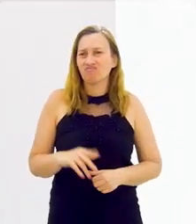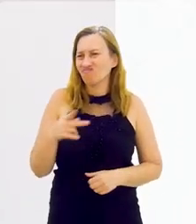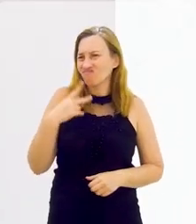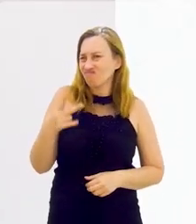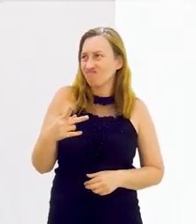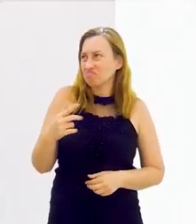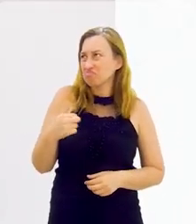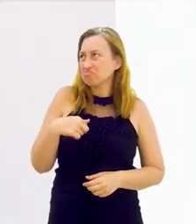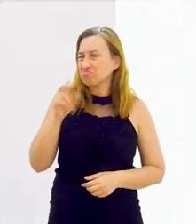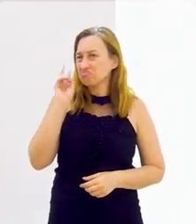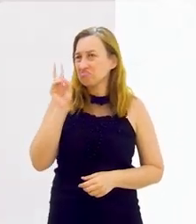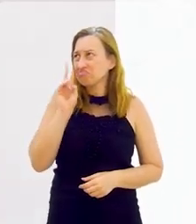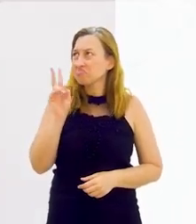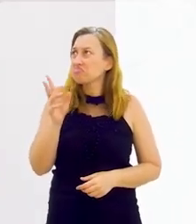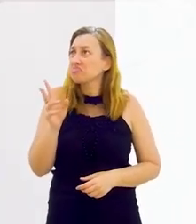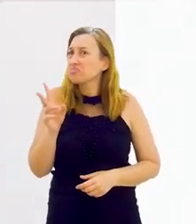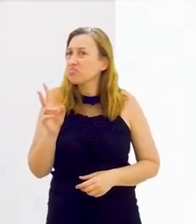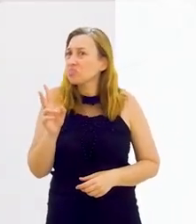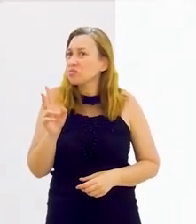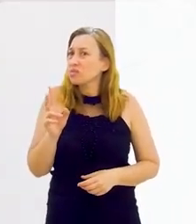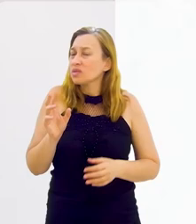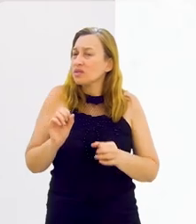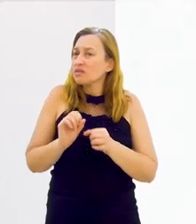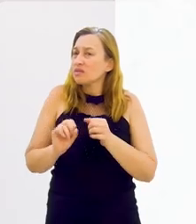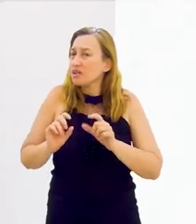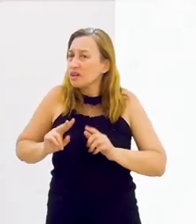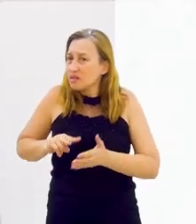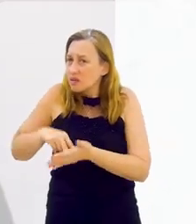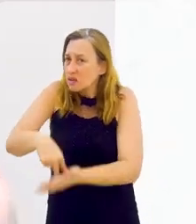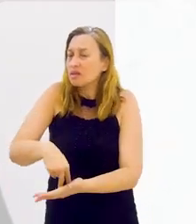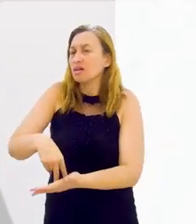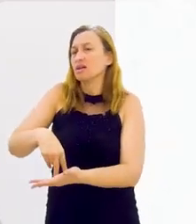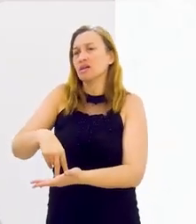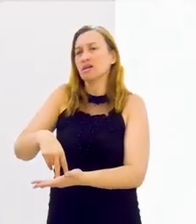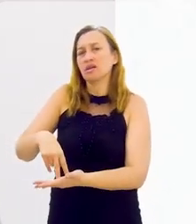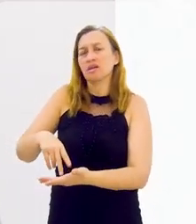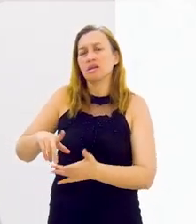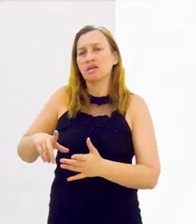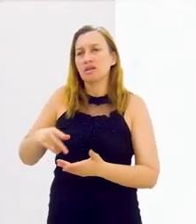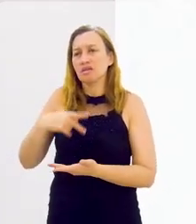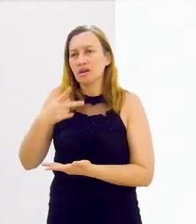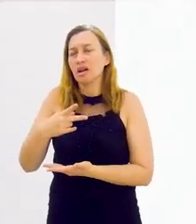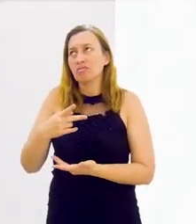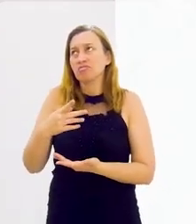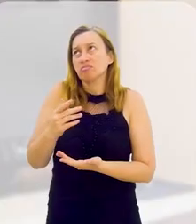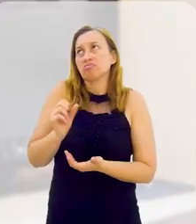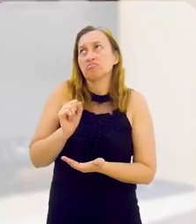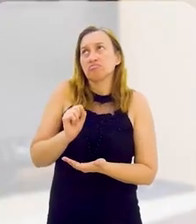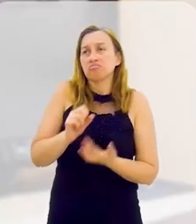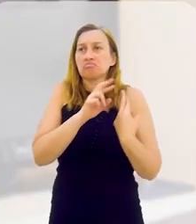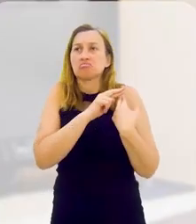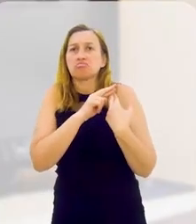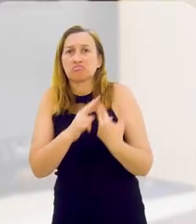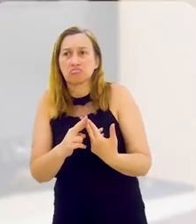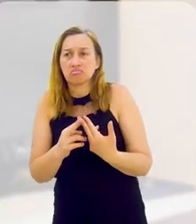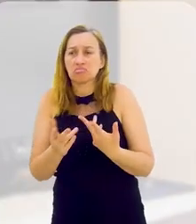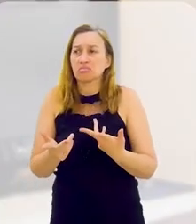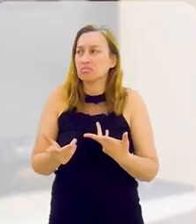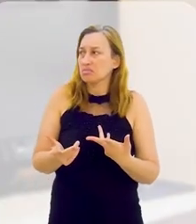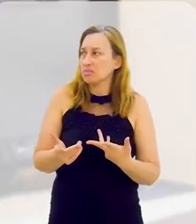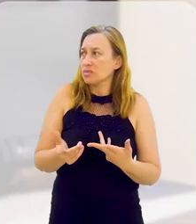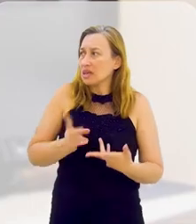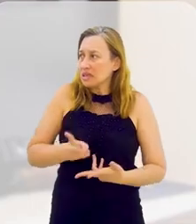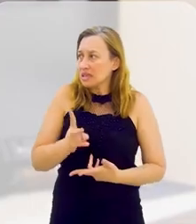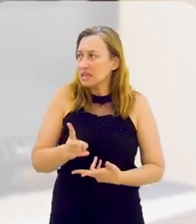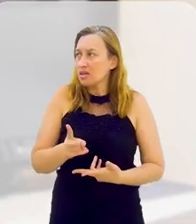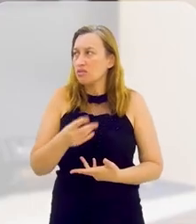Não vou te falar que eu não lembro muito. O que me fez levantar e ir lá para frente, né? Talvez a responsabilidade.